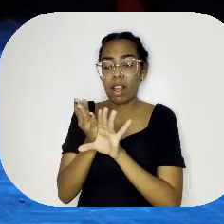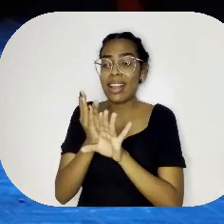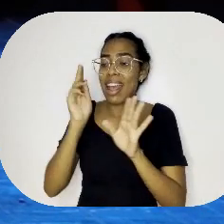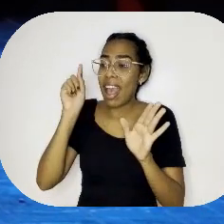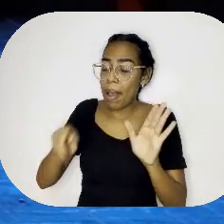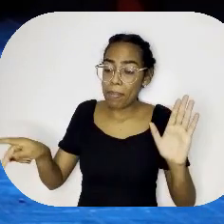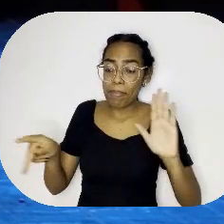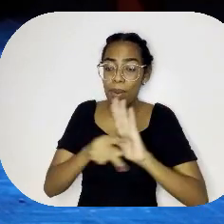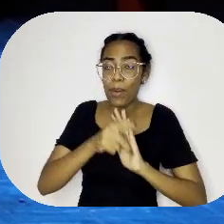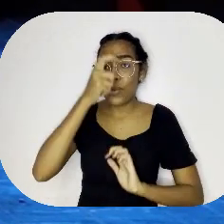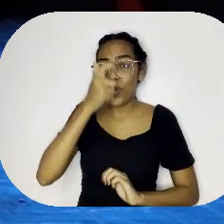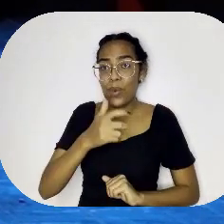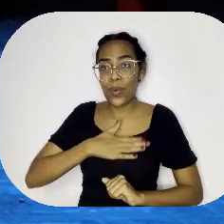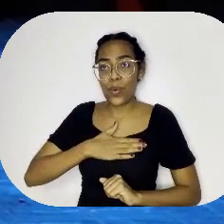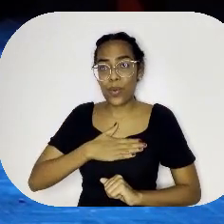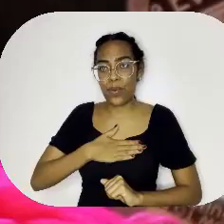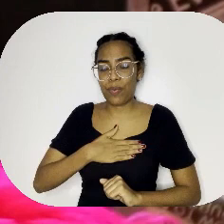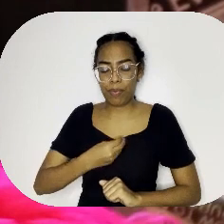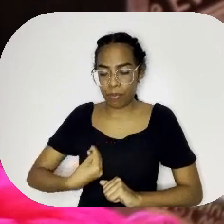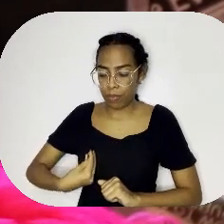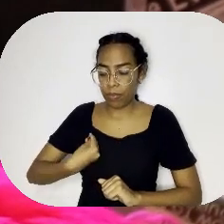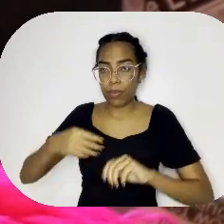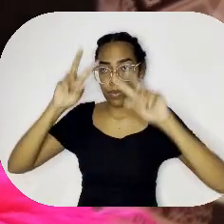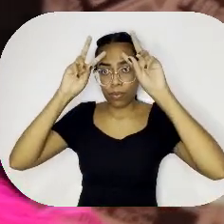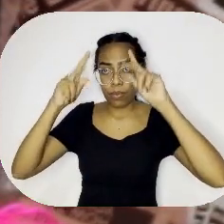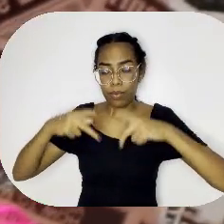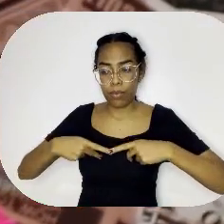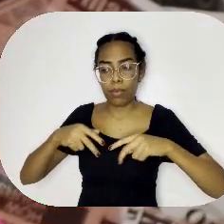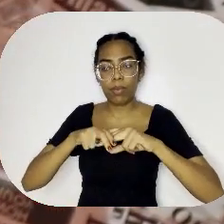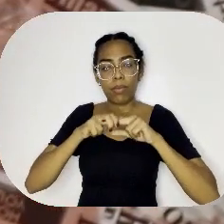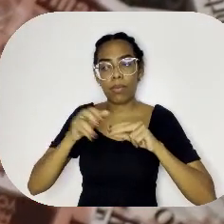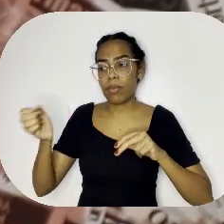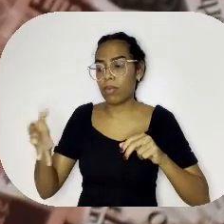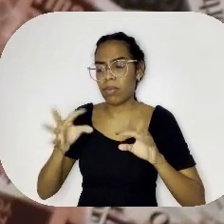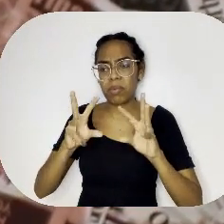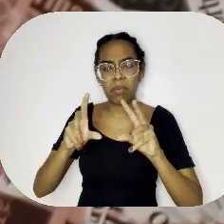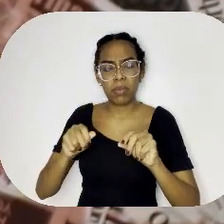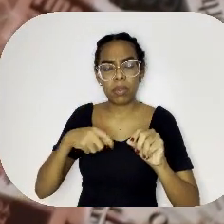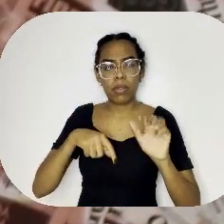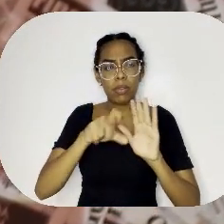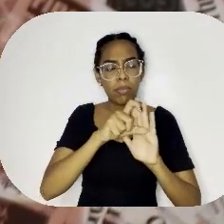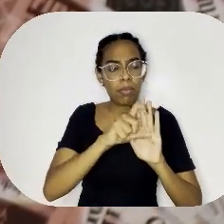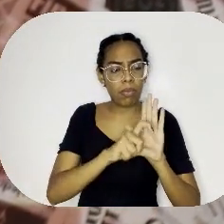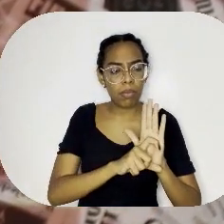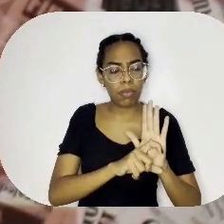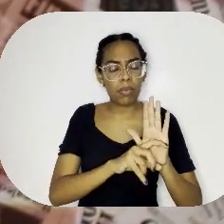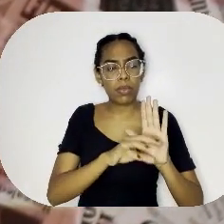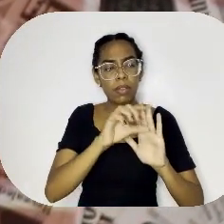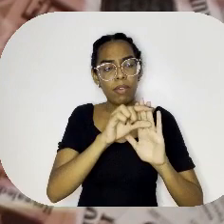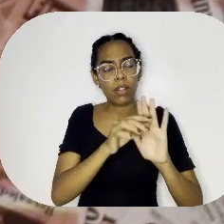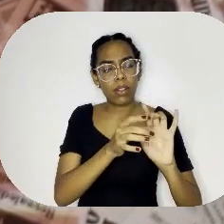essência mortal. No modernismo, cabem todas as formas poéticas, sonetos, haikais,